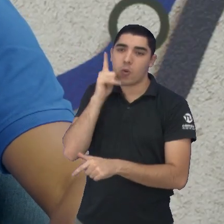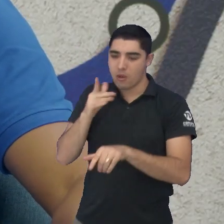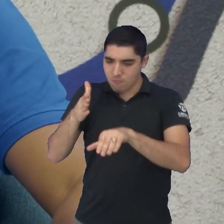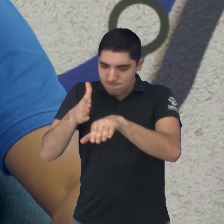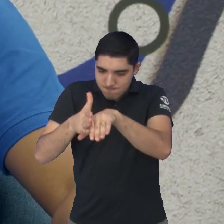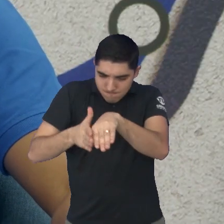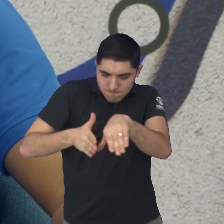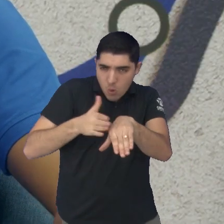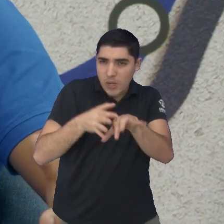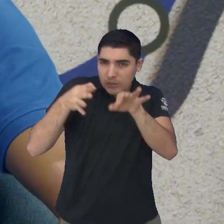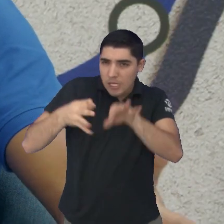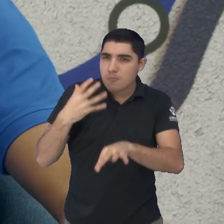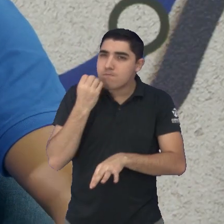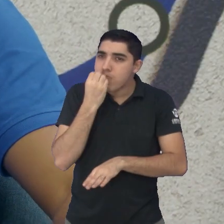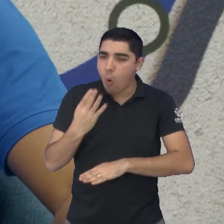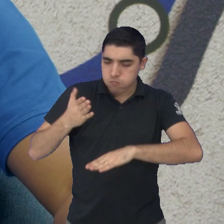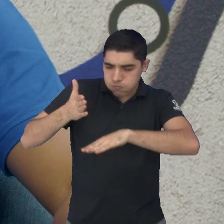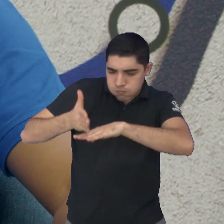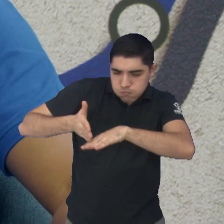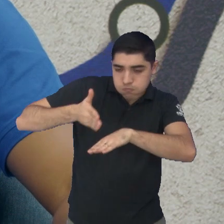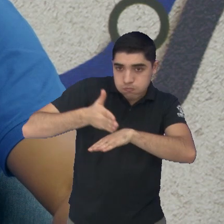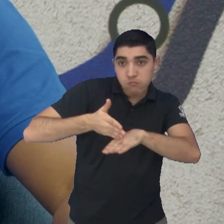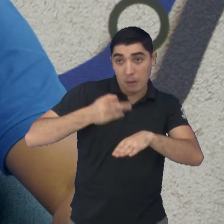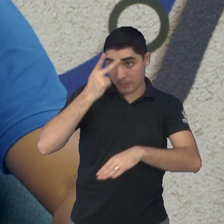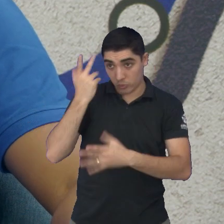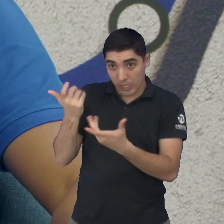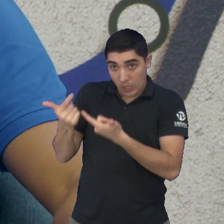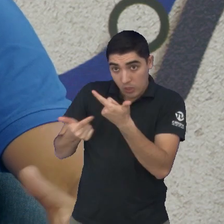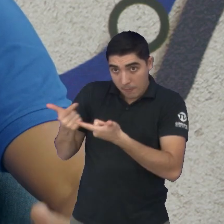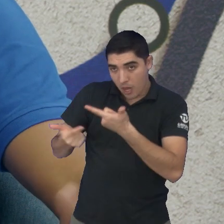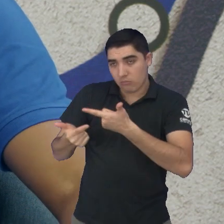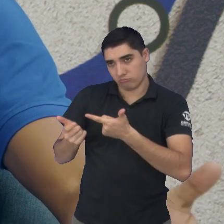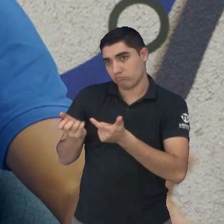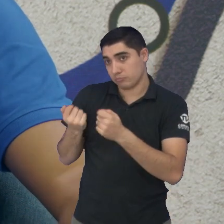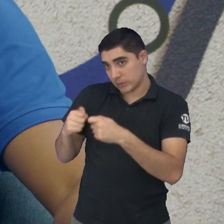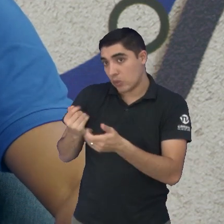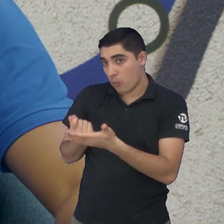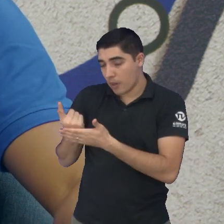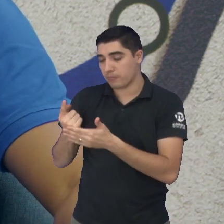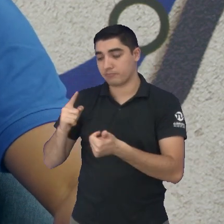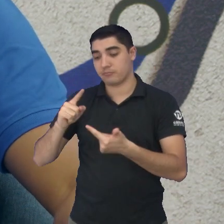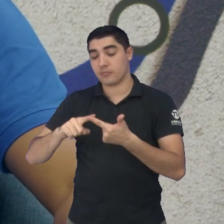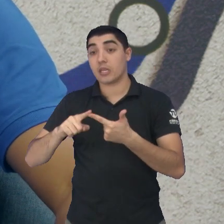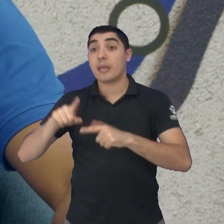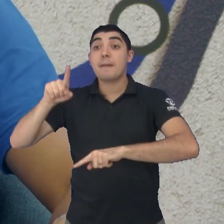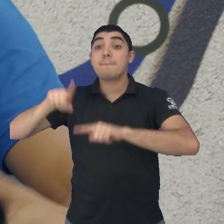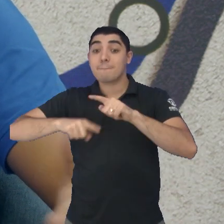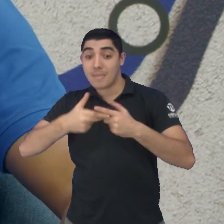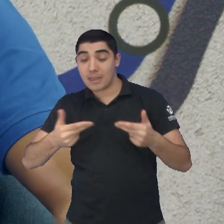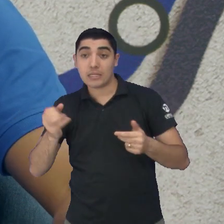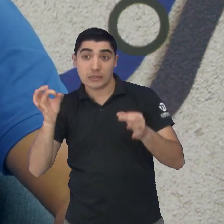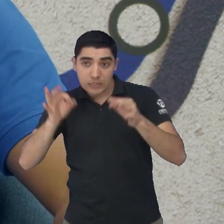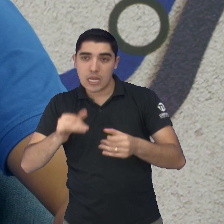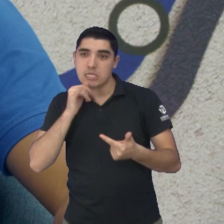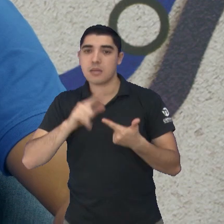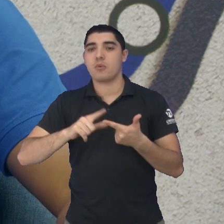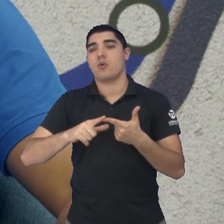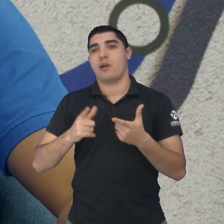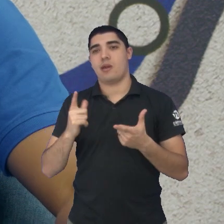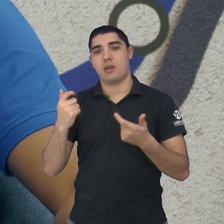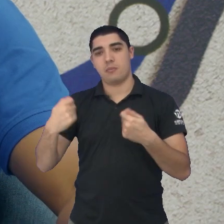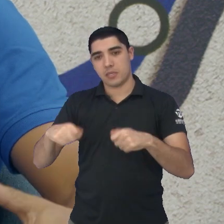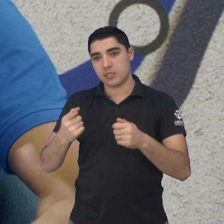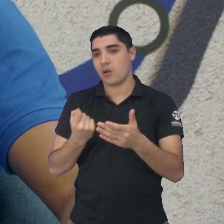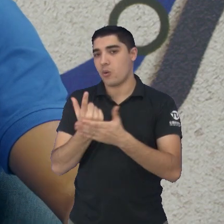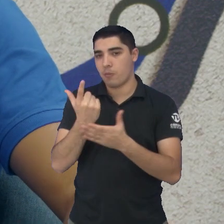é fundamental, né, para o churrasqueiro que quer começar aí. E também você ter o material certo, né, são as louças que a gente tem